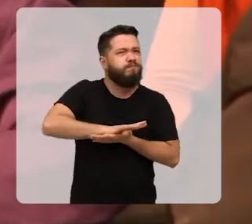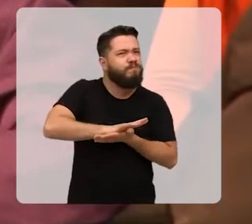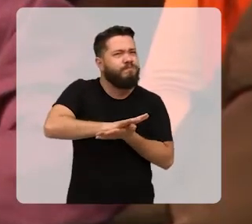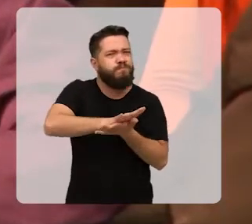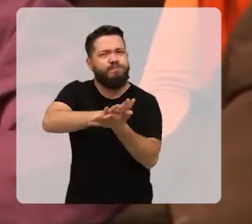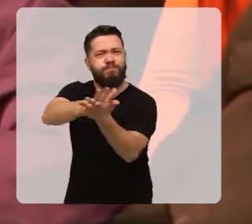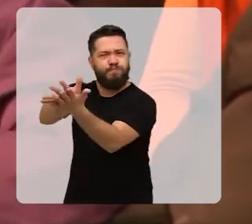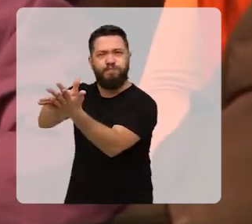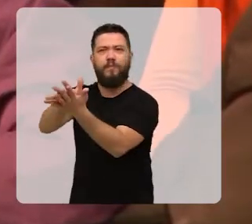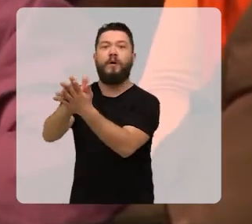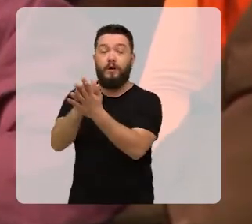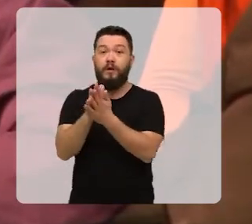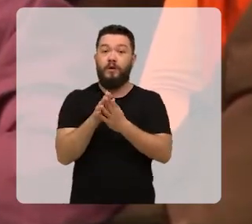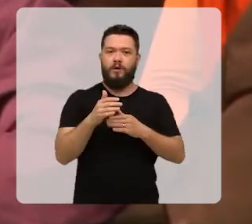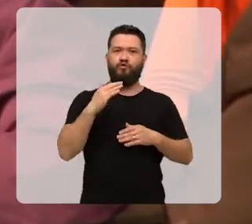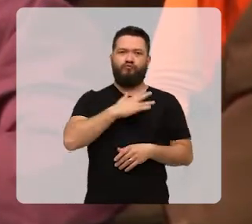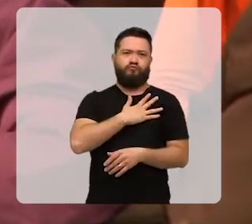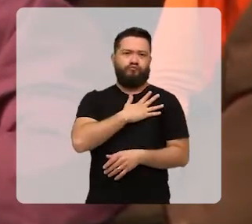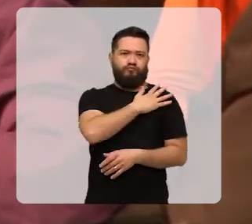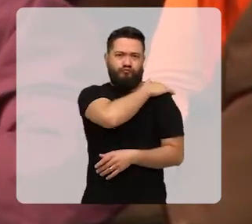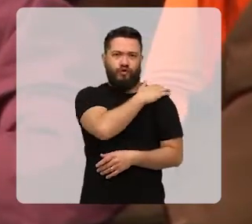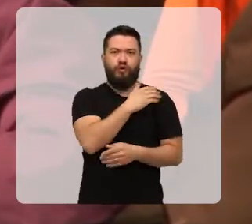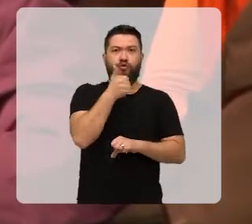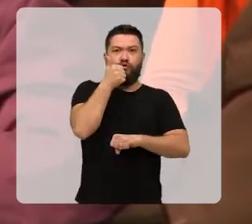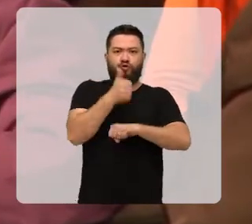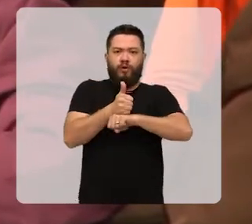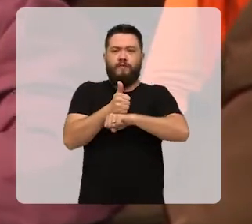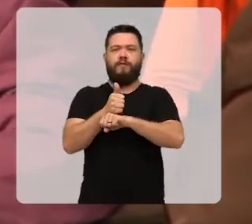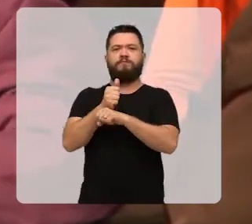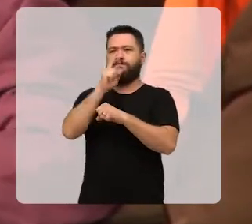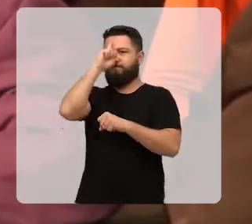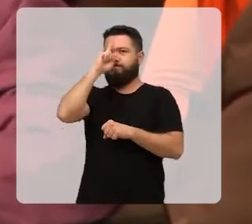e comandou os campos de concentração.